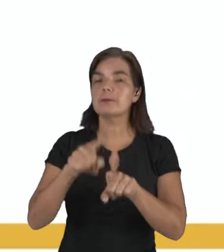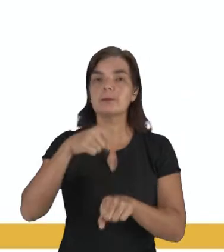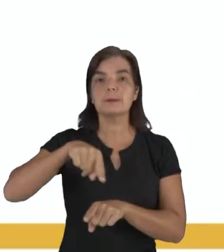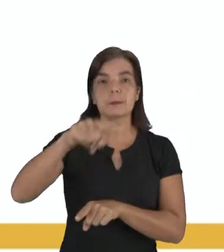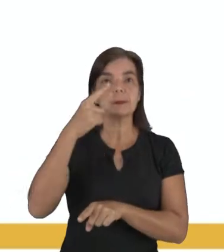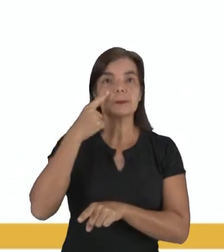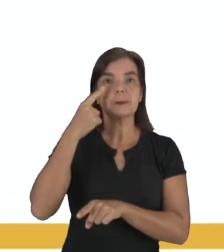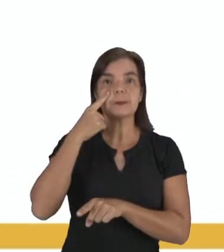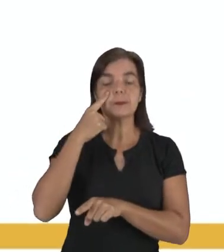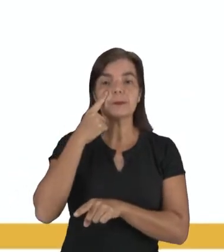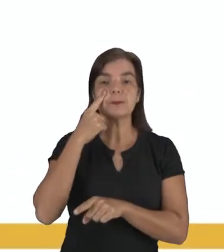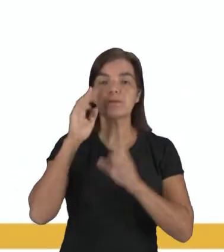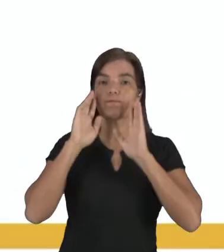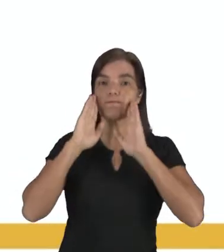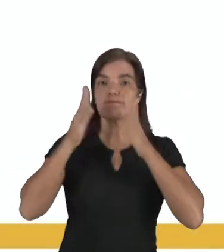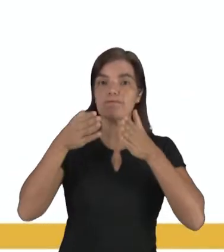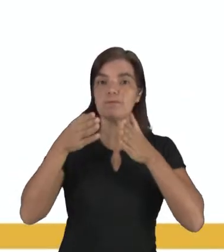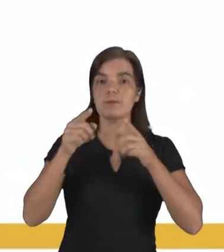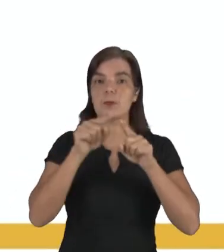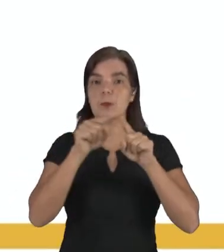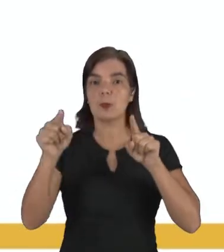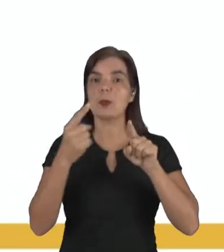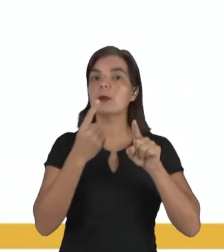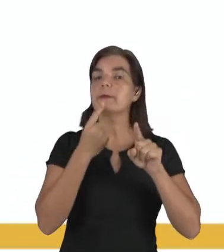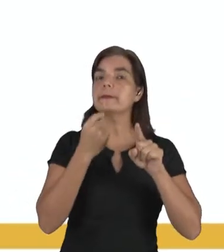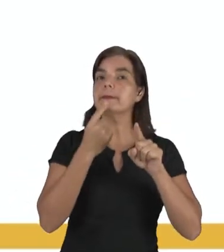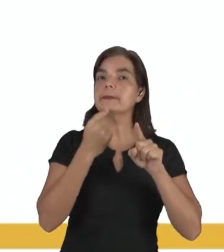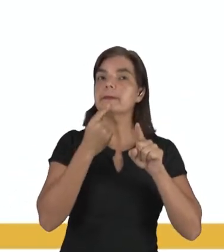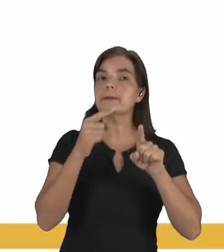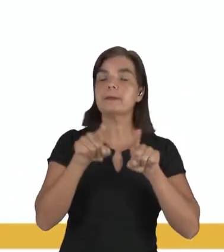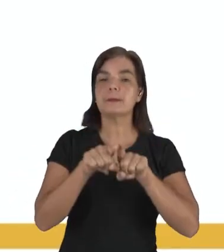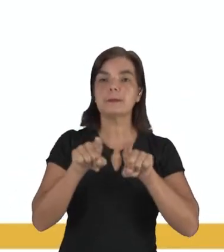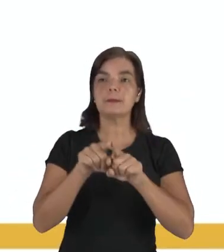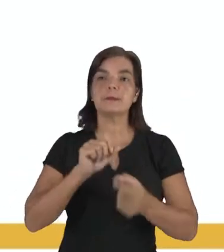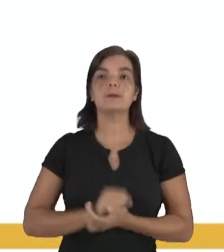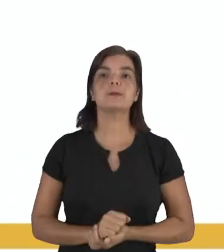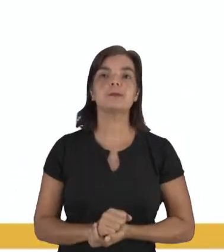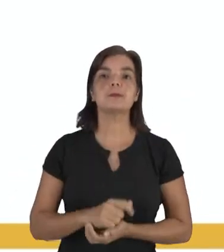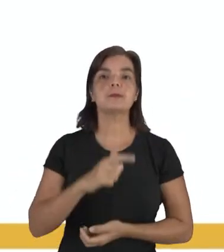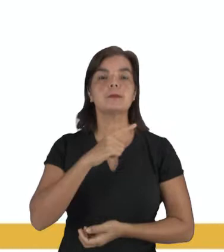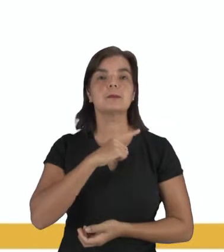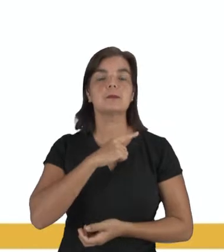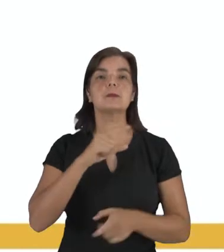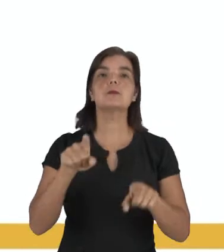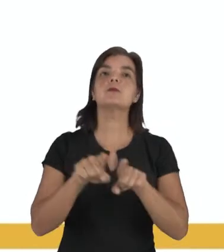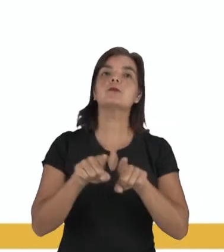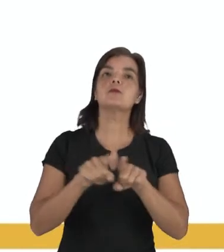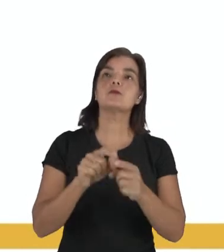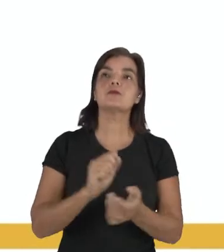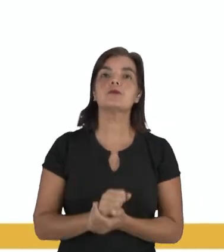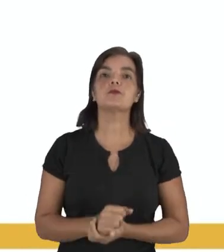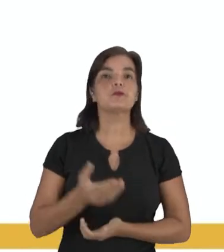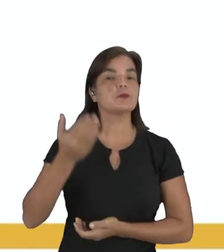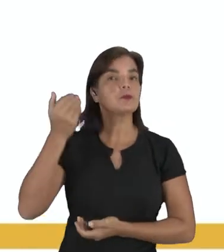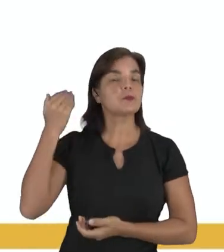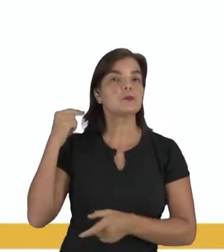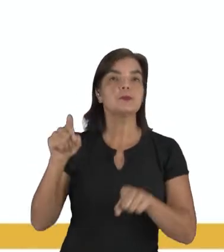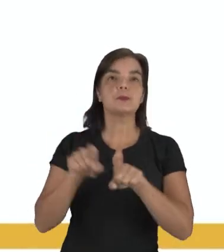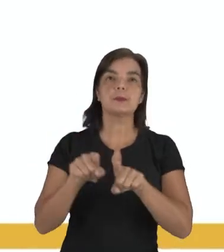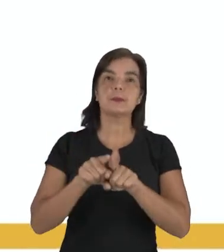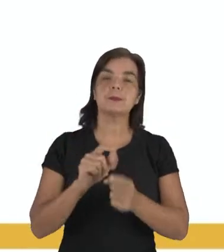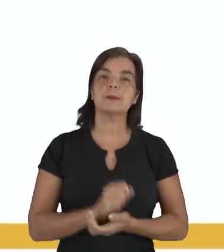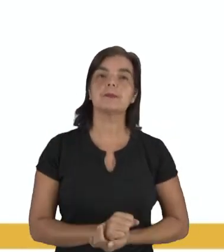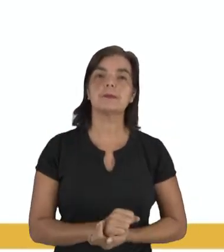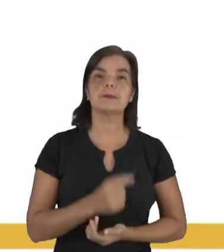para essas setas vermelhas que está marcando algum dos grandes nomes da astronomia na época. Essa parte